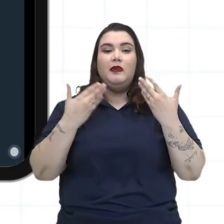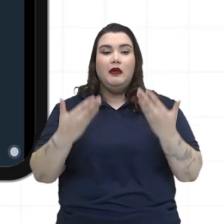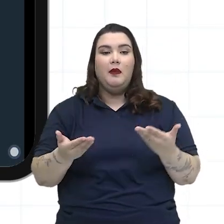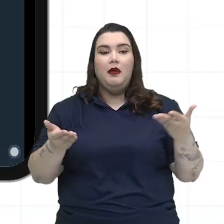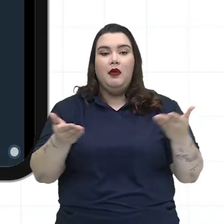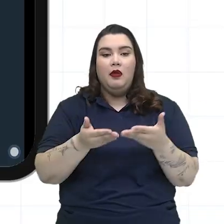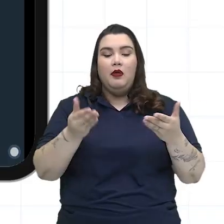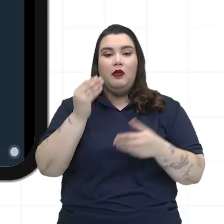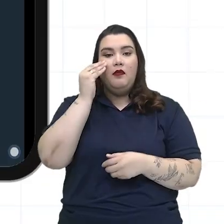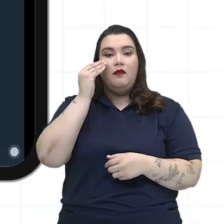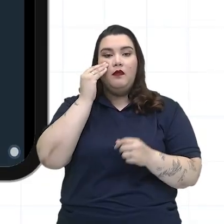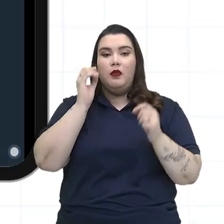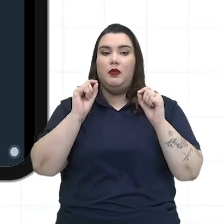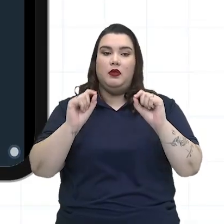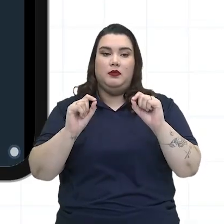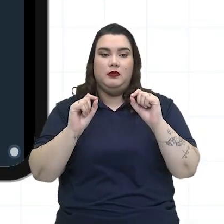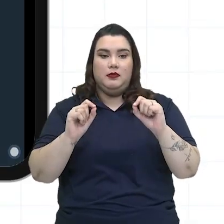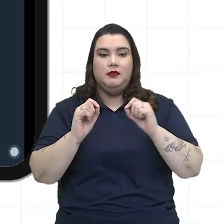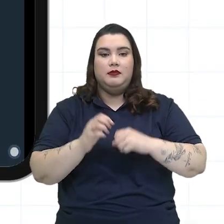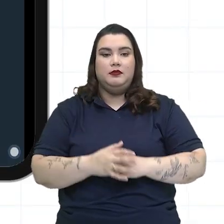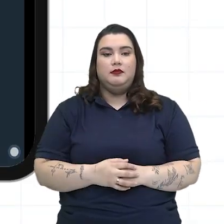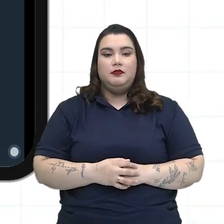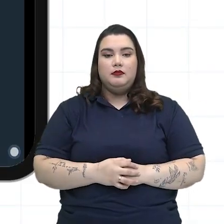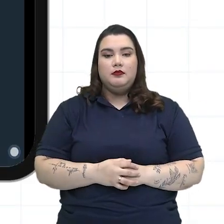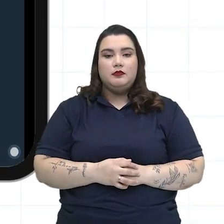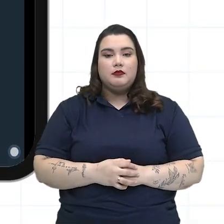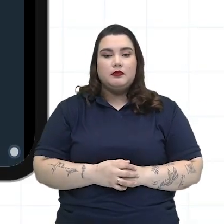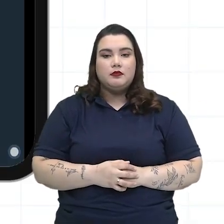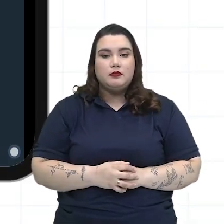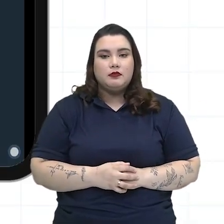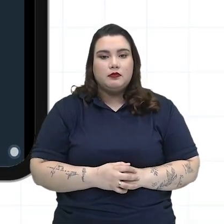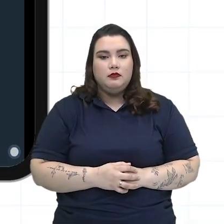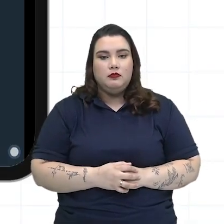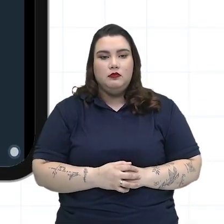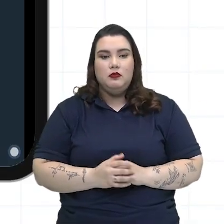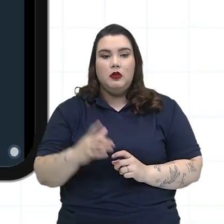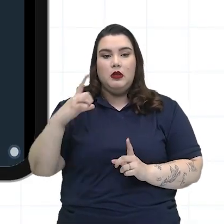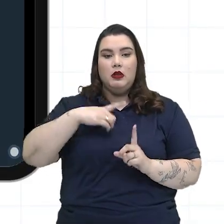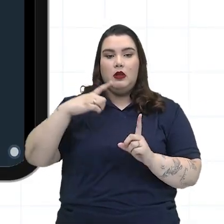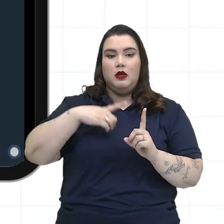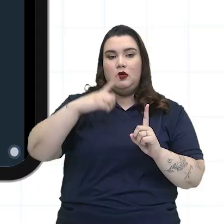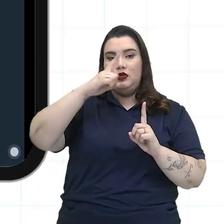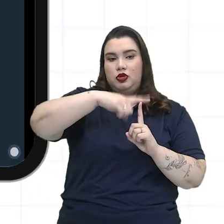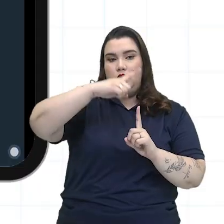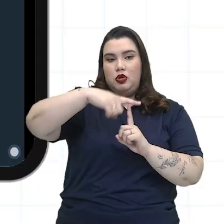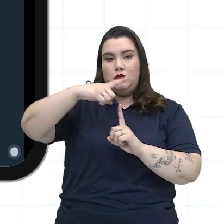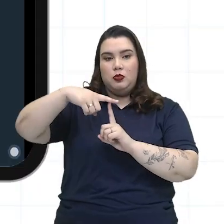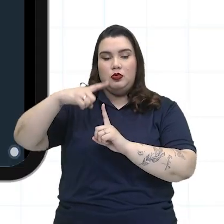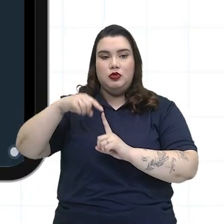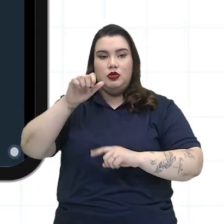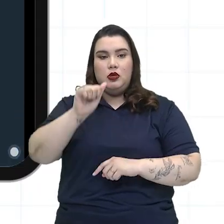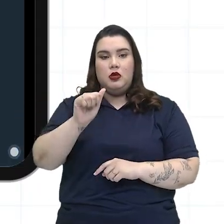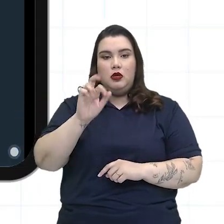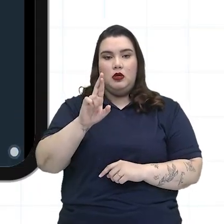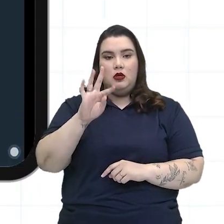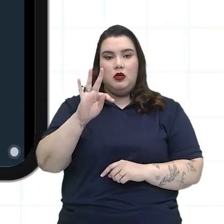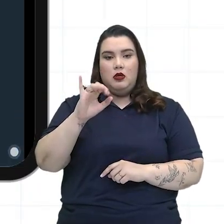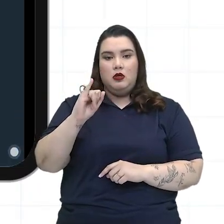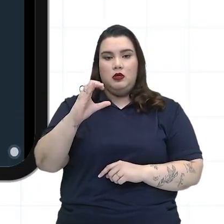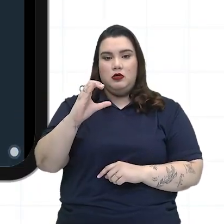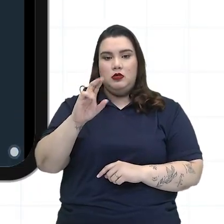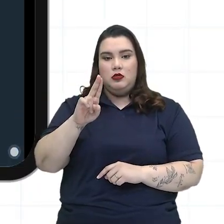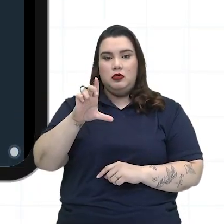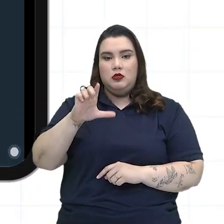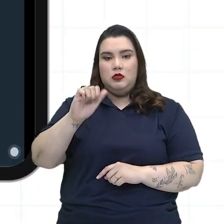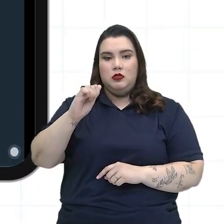vamos olhar, certo? Que nós temos os nossos tipos de articulação.